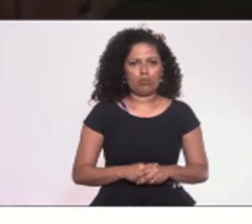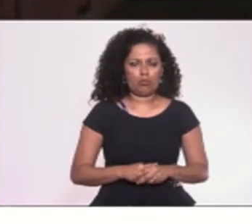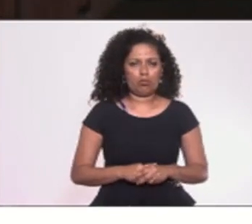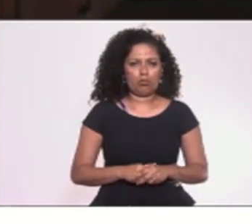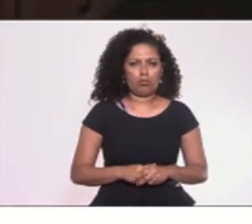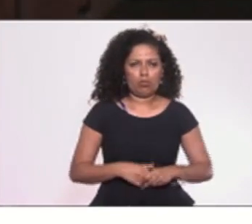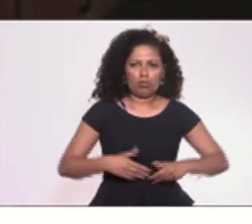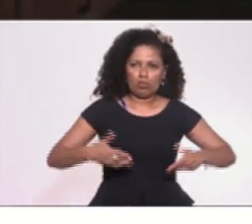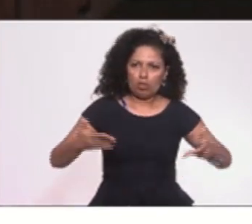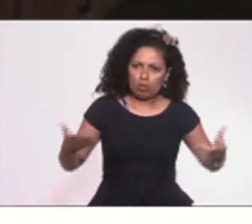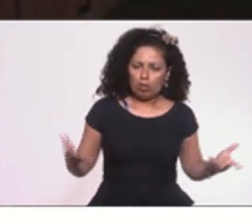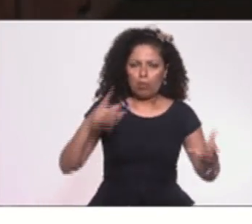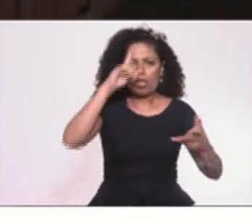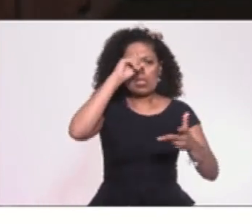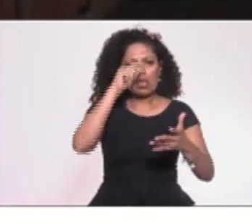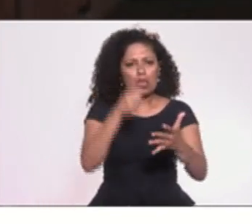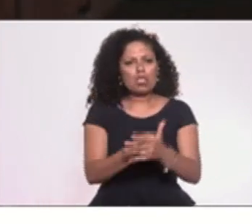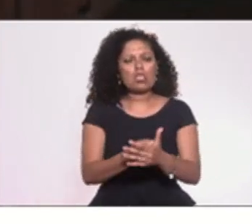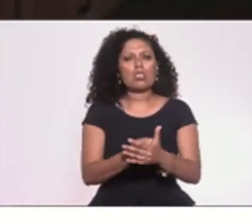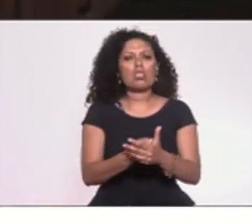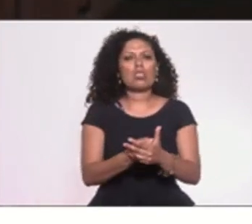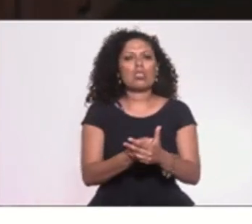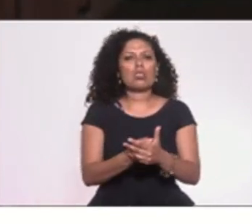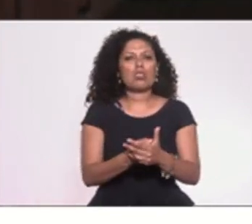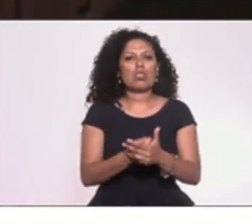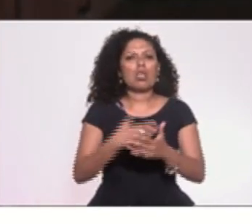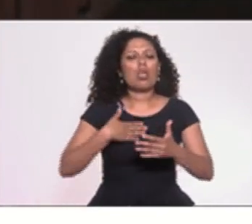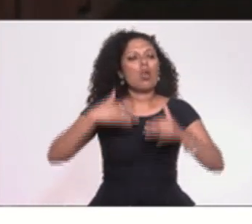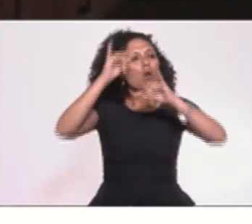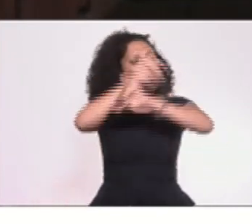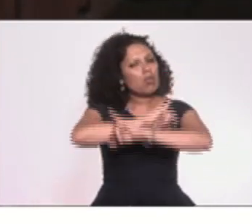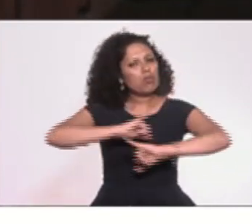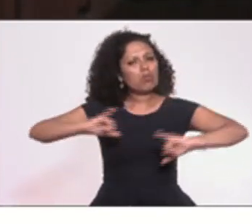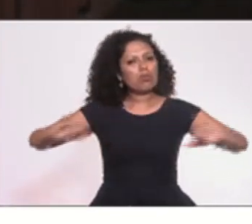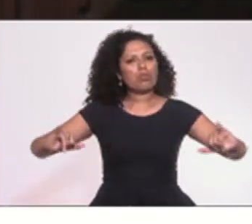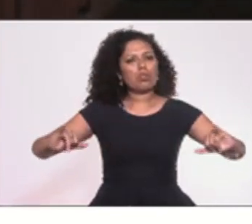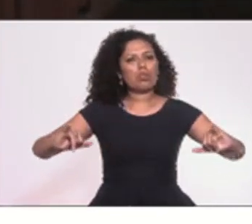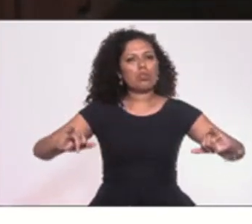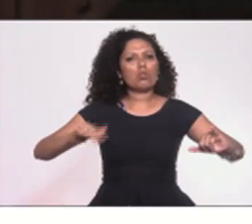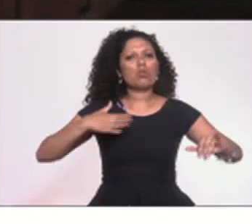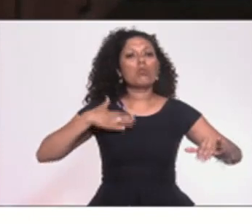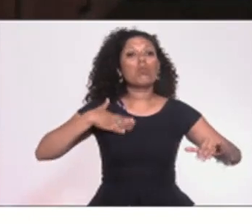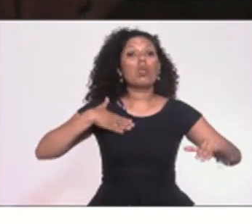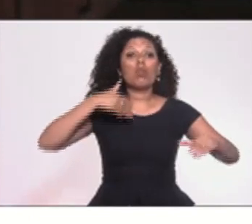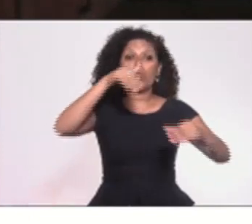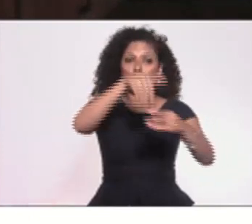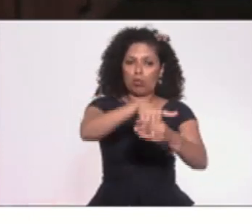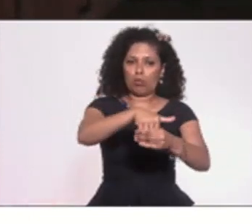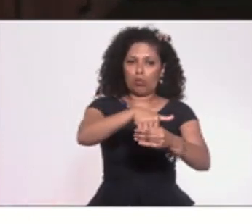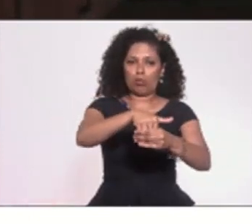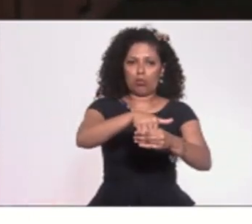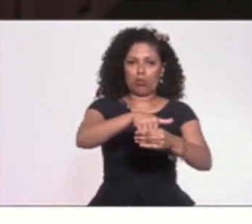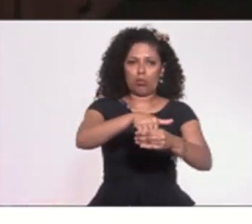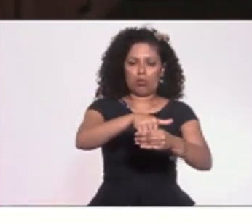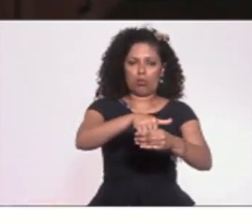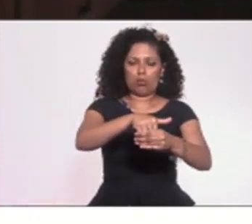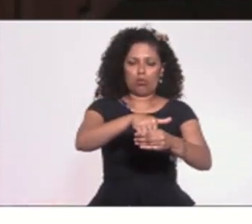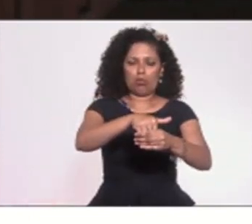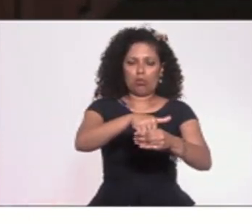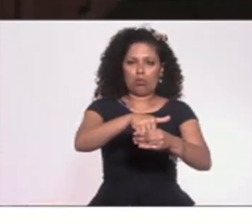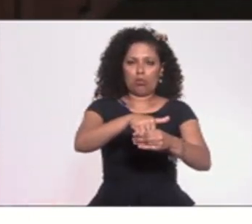Função dessa decisão, emito aqui o meu voto, que